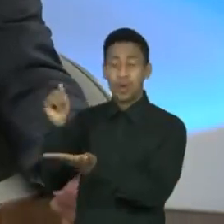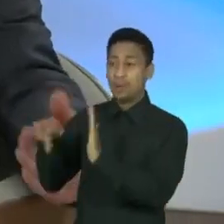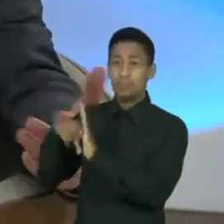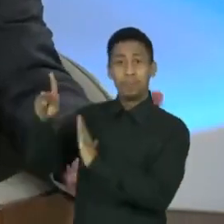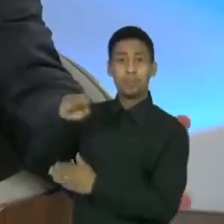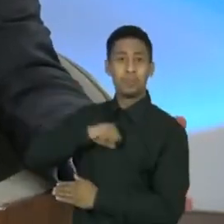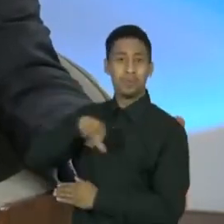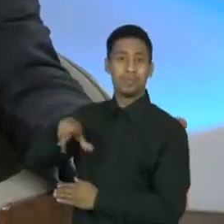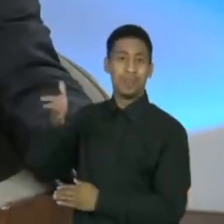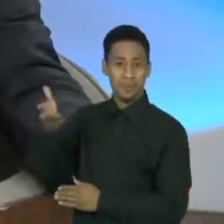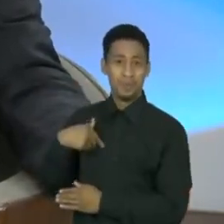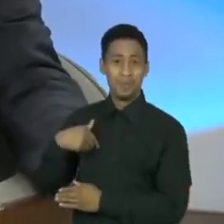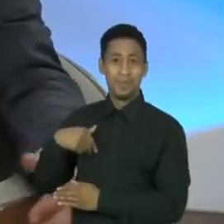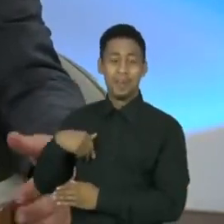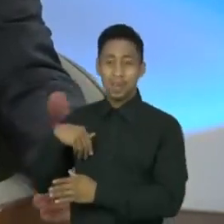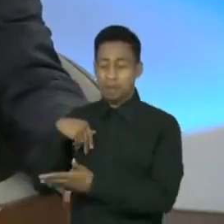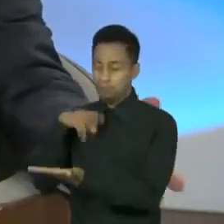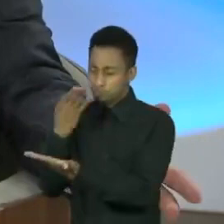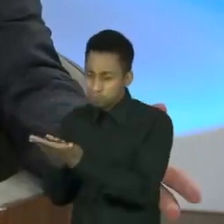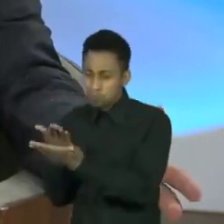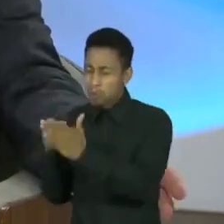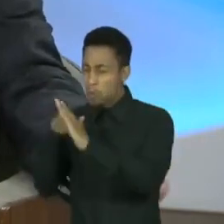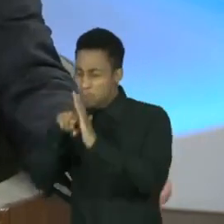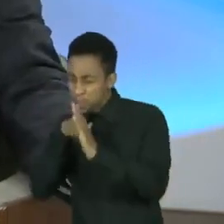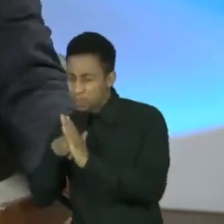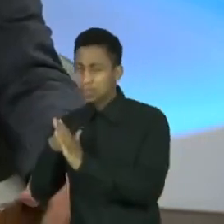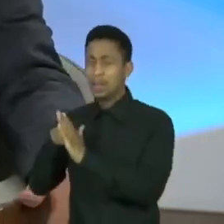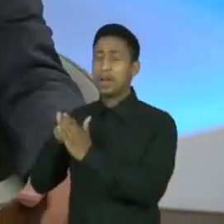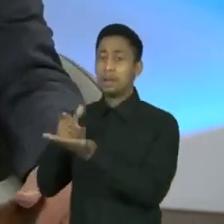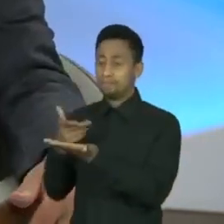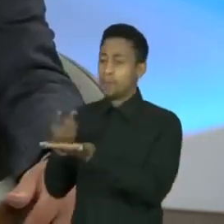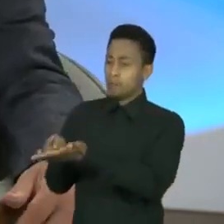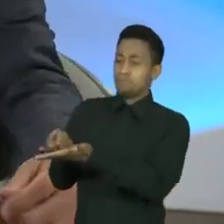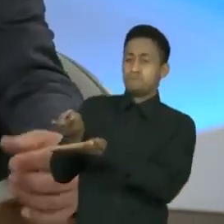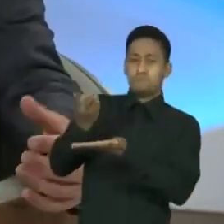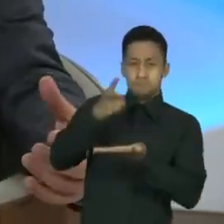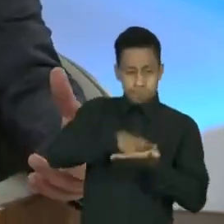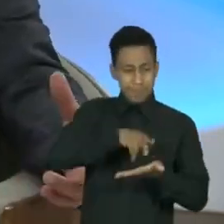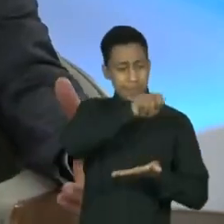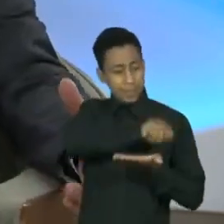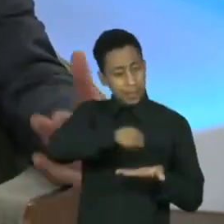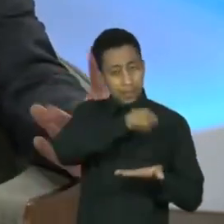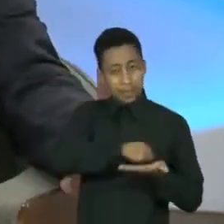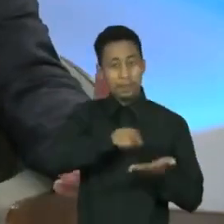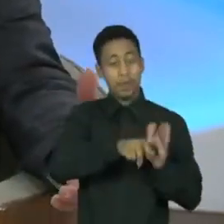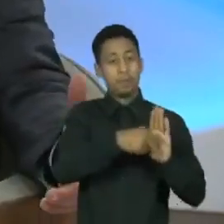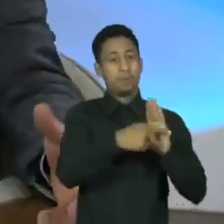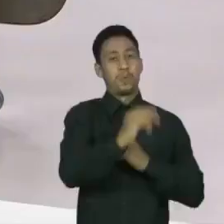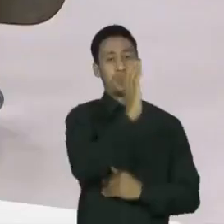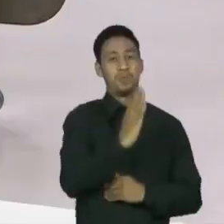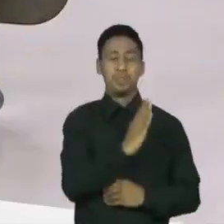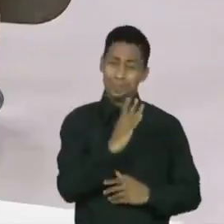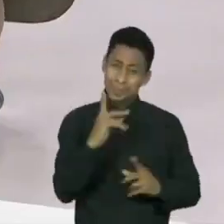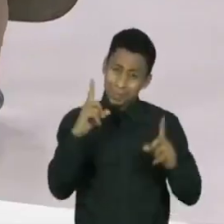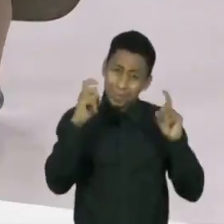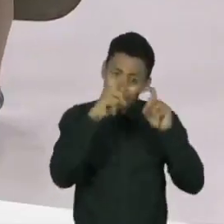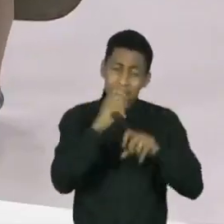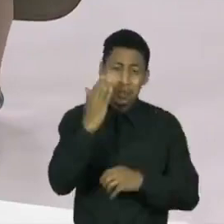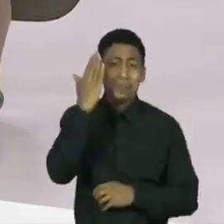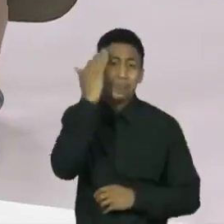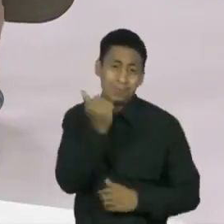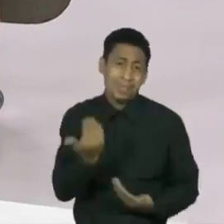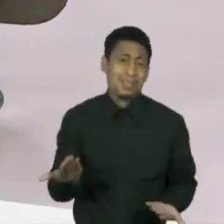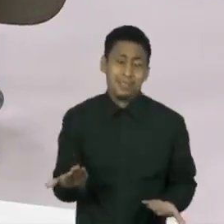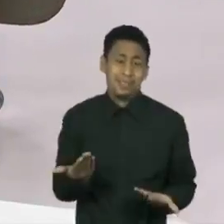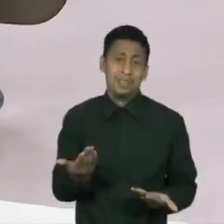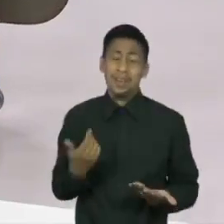por exemplo, que vivem nas cidades, é um Brasil que quase não existe, né? A gente não tem um contato direto com o